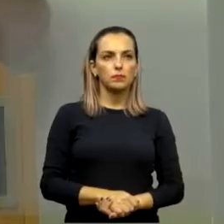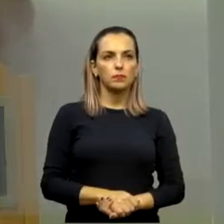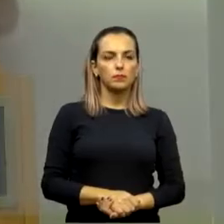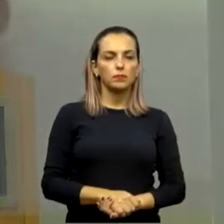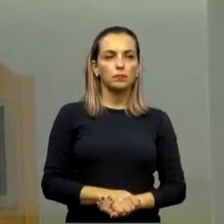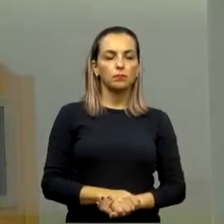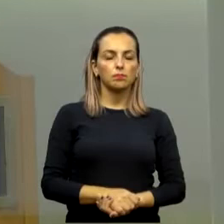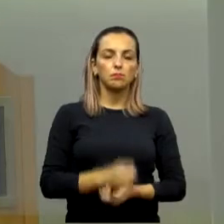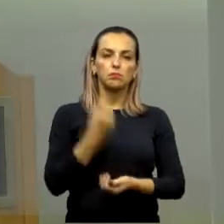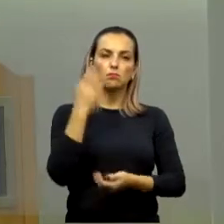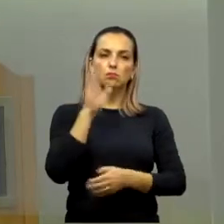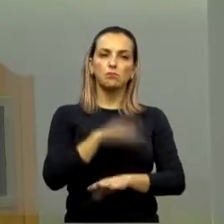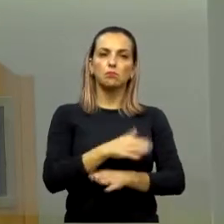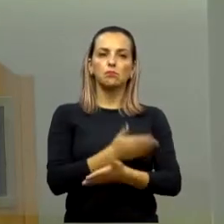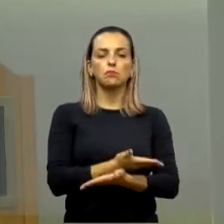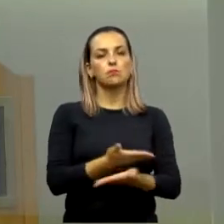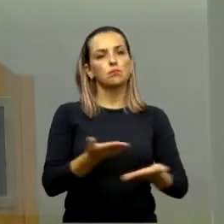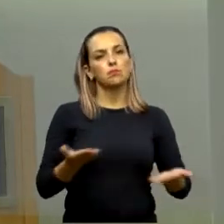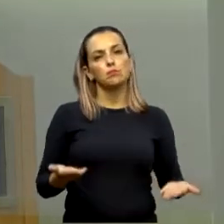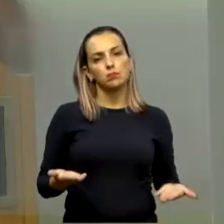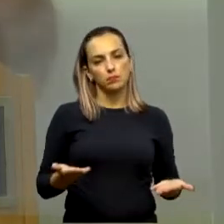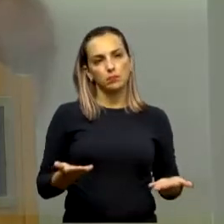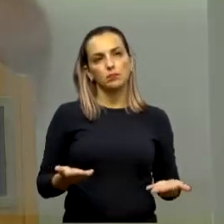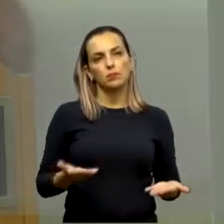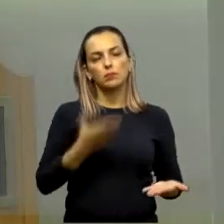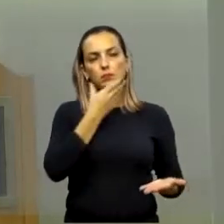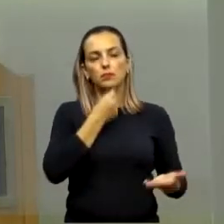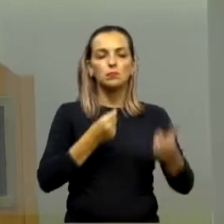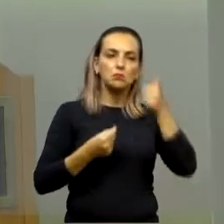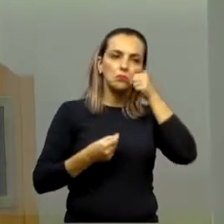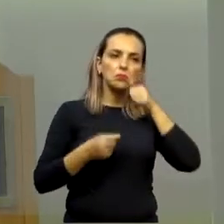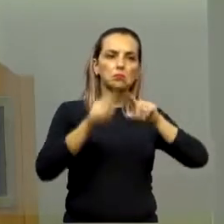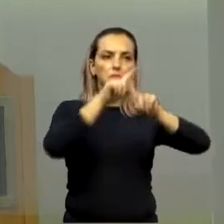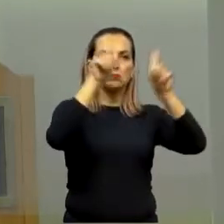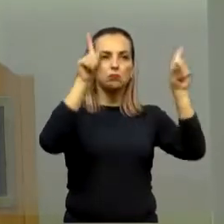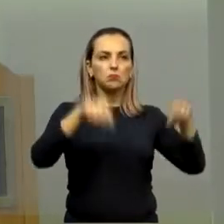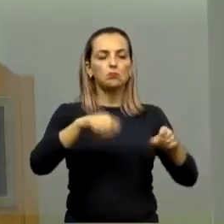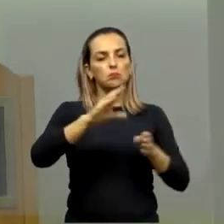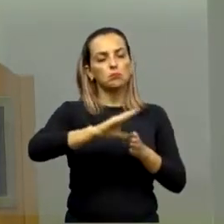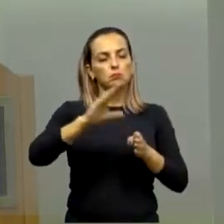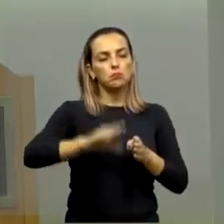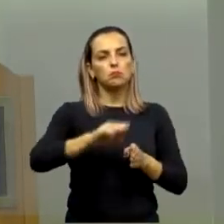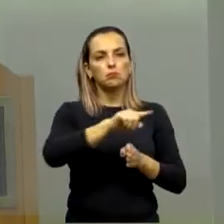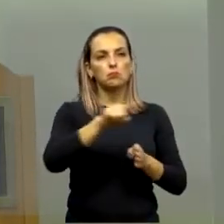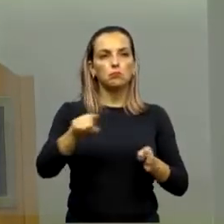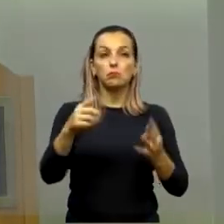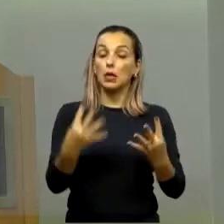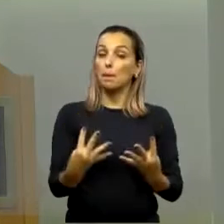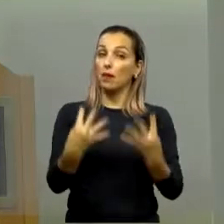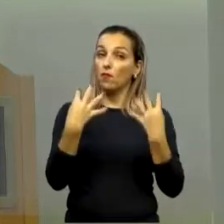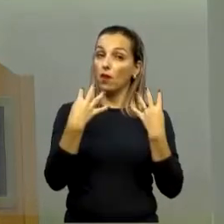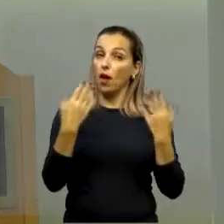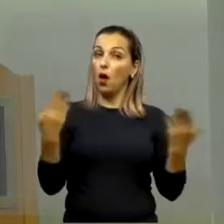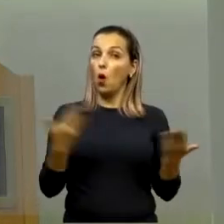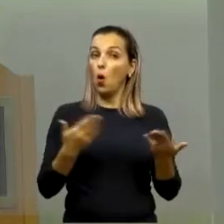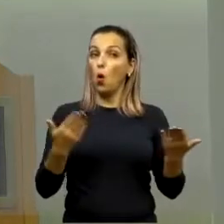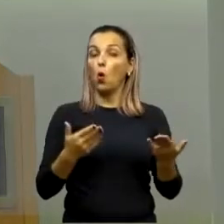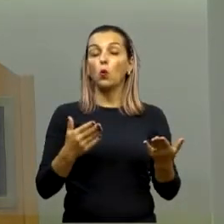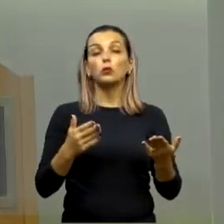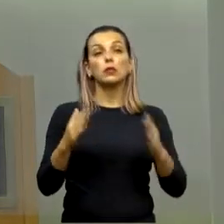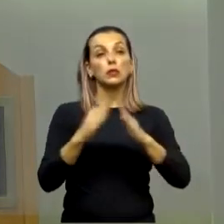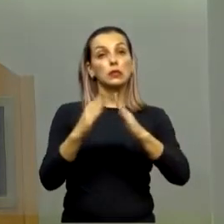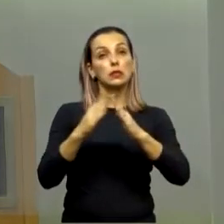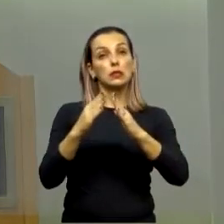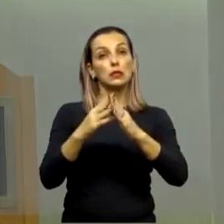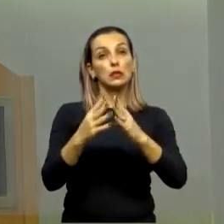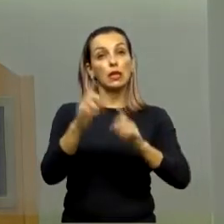bom boa tarde a todos e todas servidores servidores essa casa que nos acompanha na tarde de hoje aqui tá